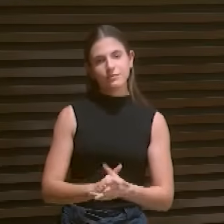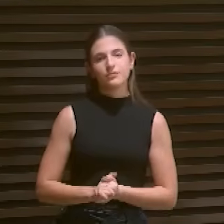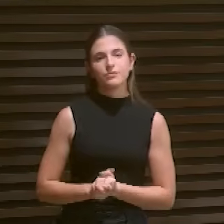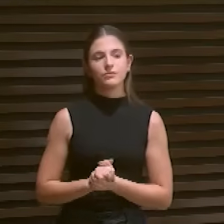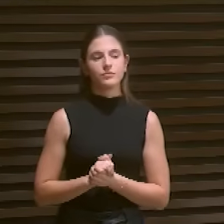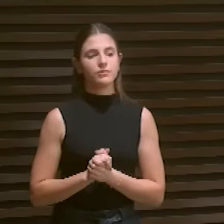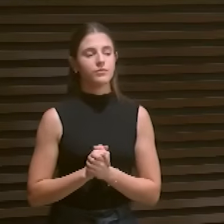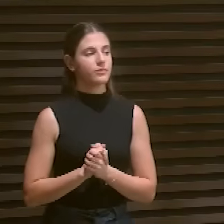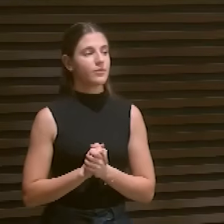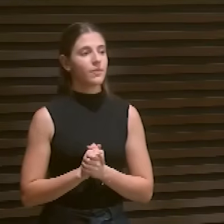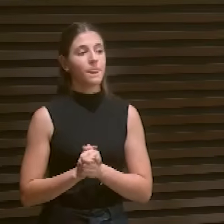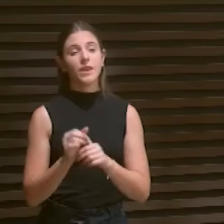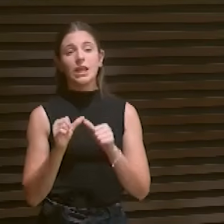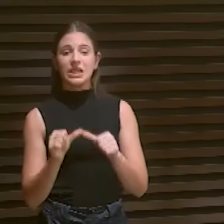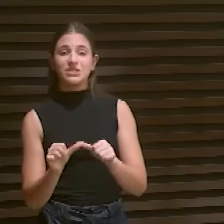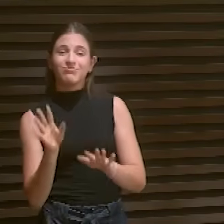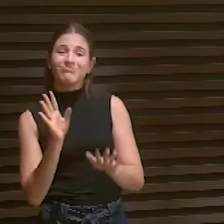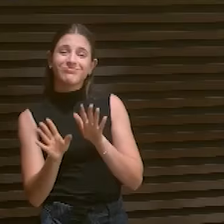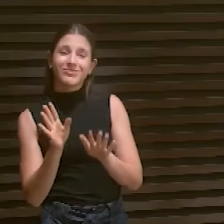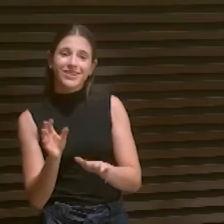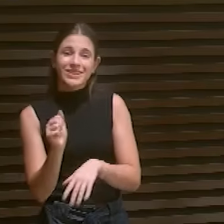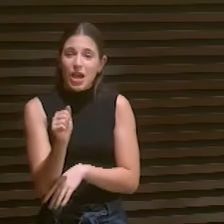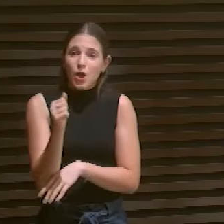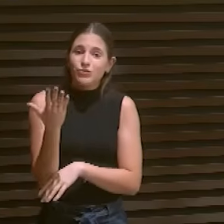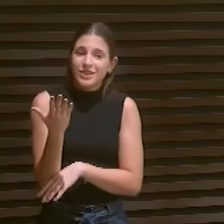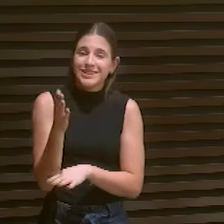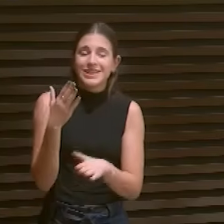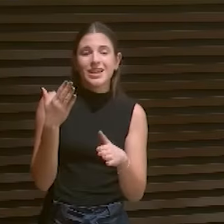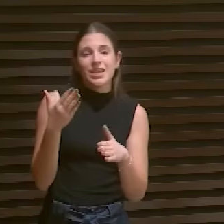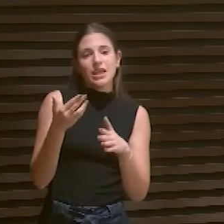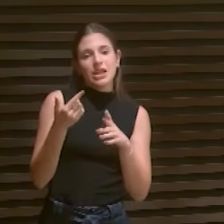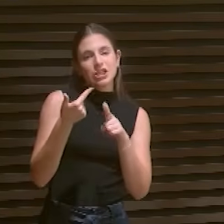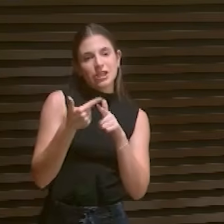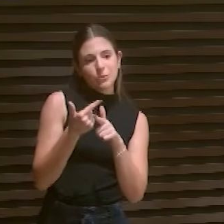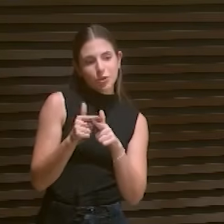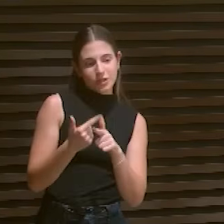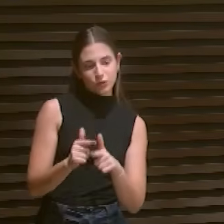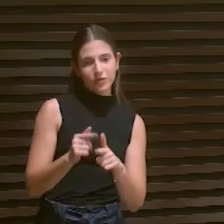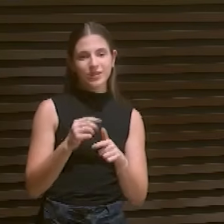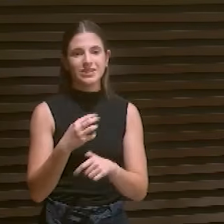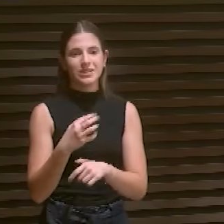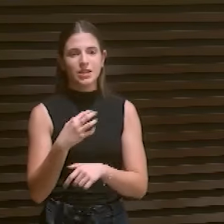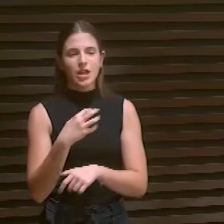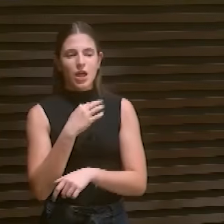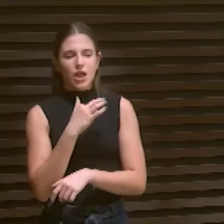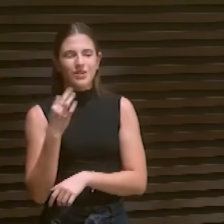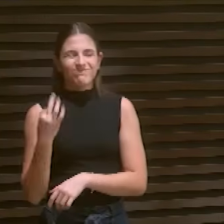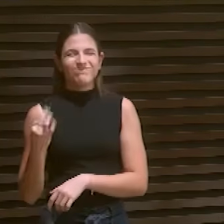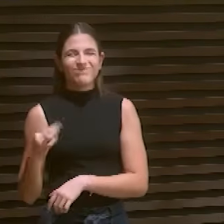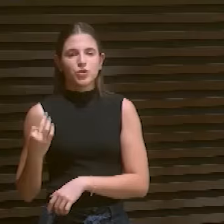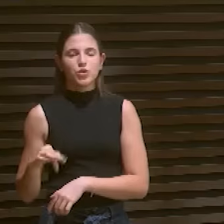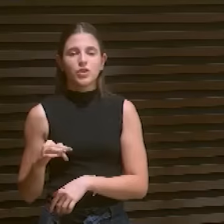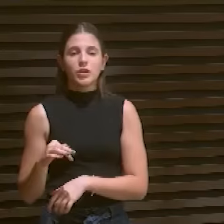E isso talvez aconteça por meio de tribulações, por meio de dor, por meio de sofrimento,